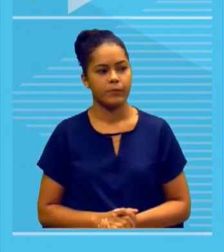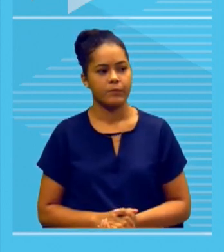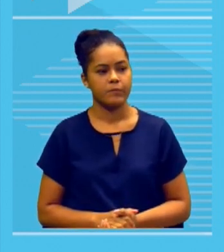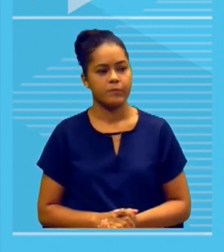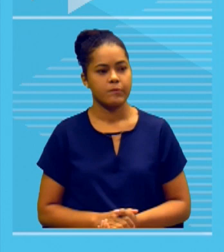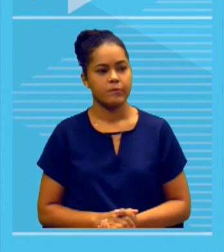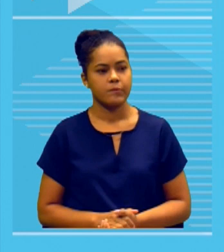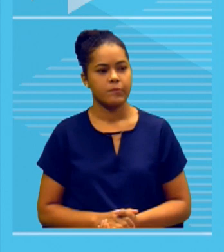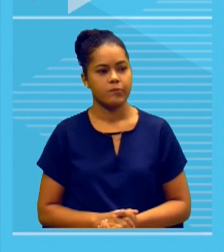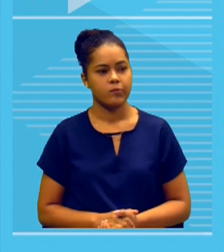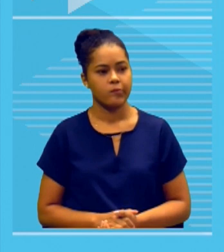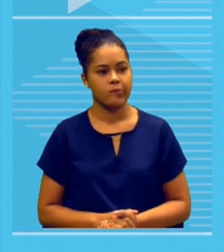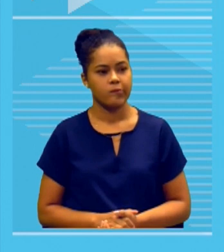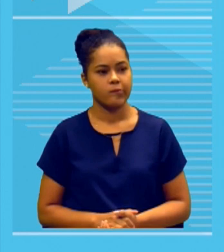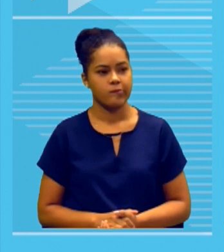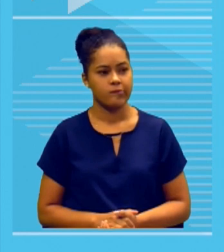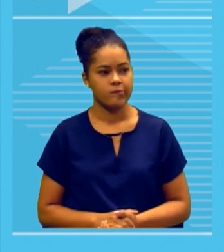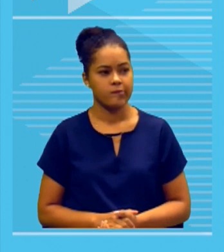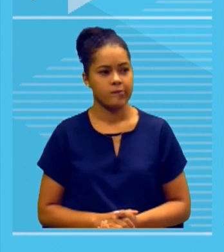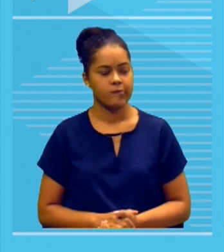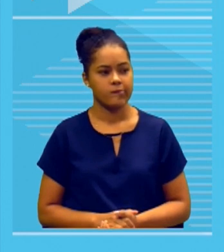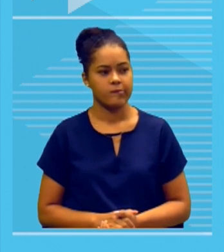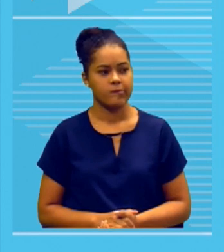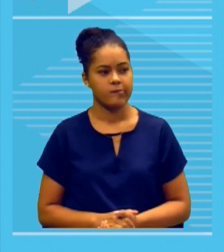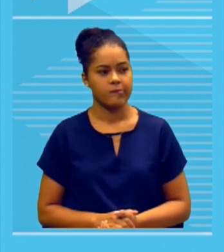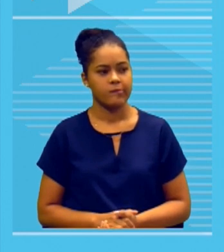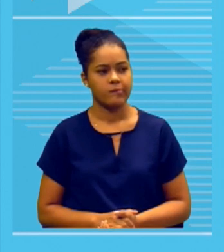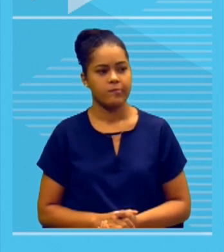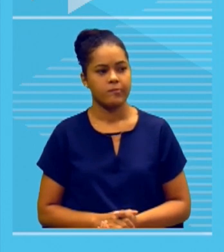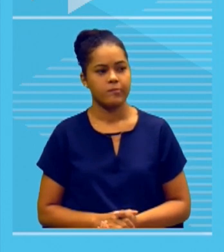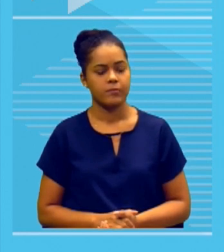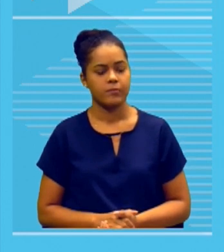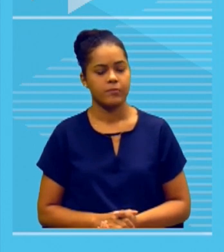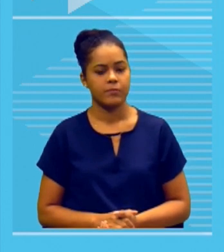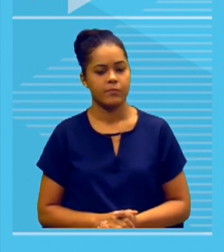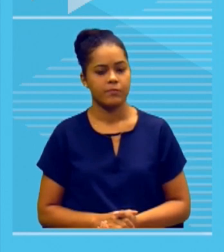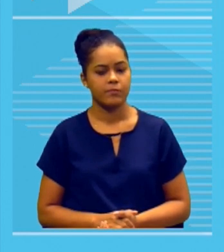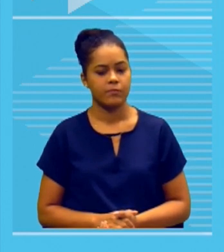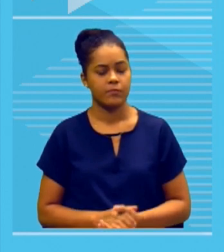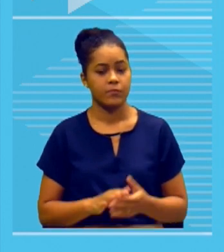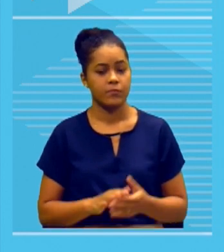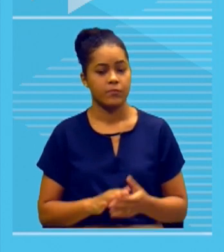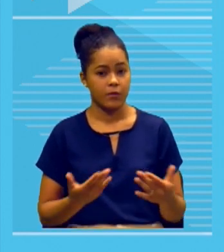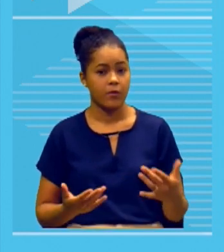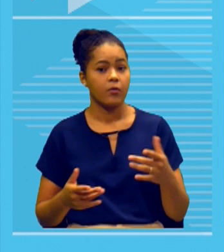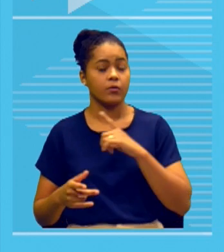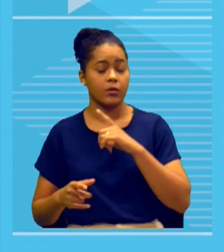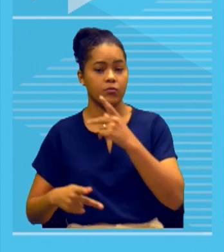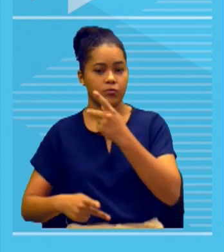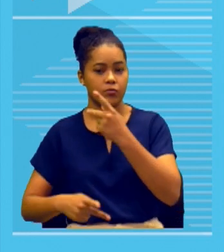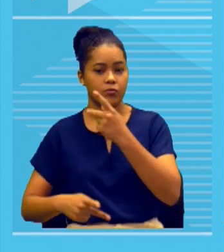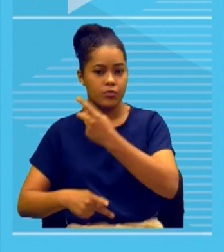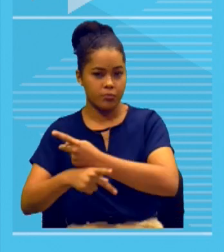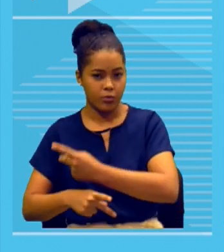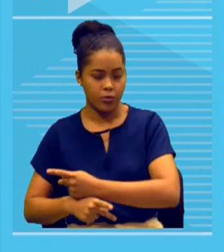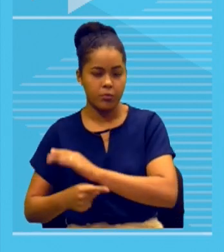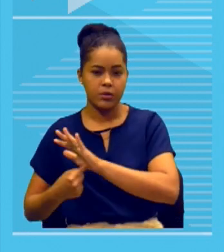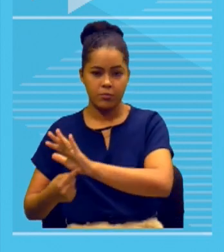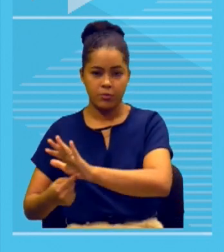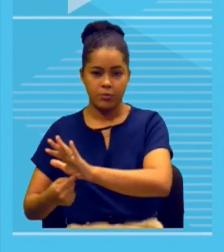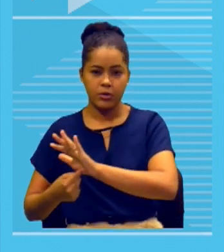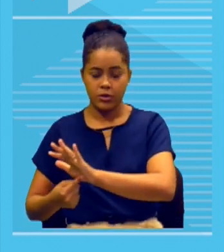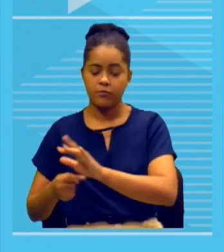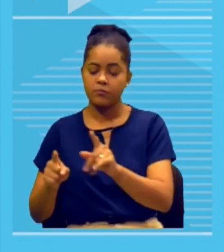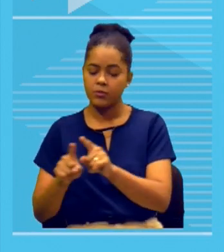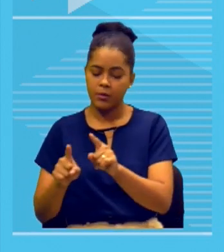vamos lá mais um pouquinho além dos pronomes demonstrativos e dos pronomes